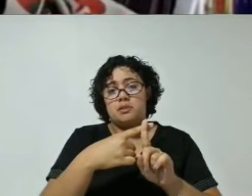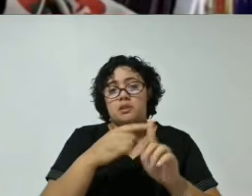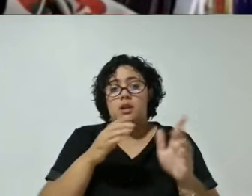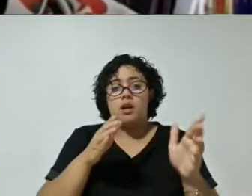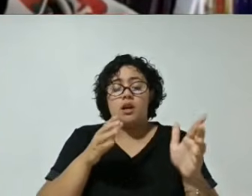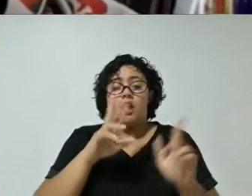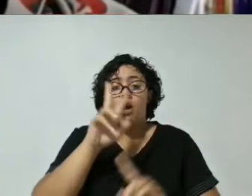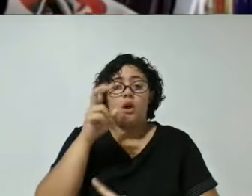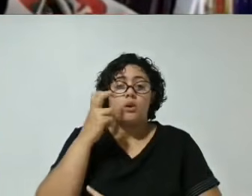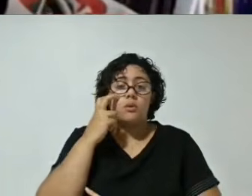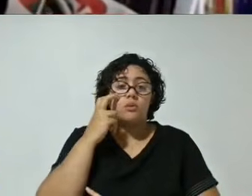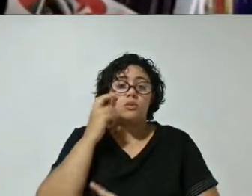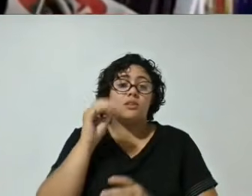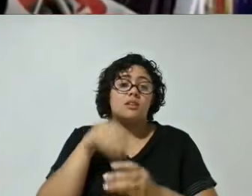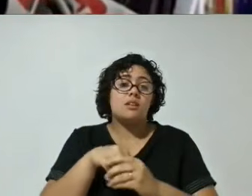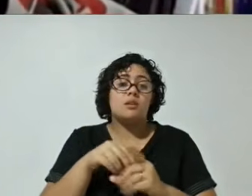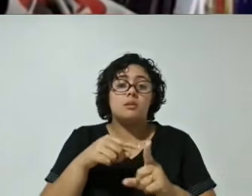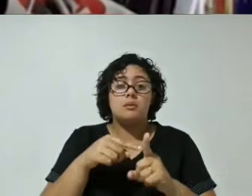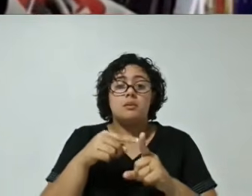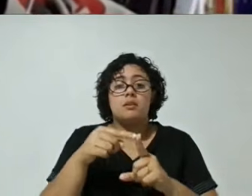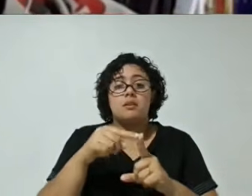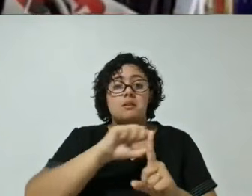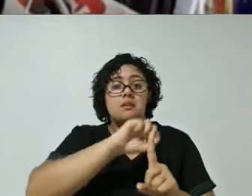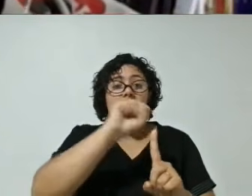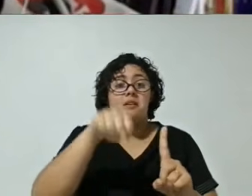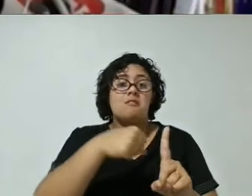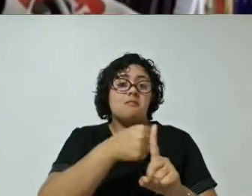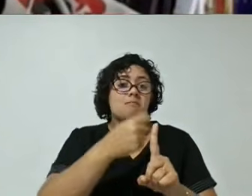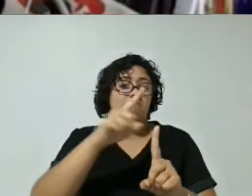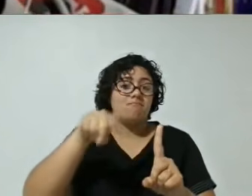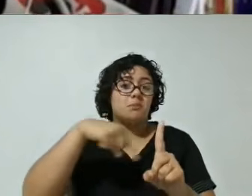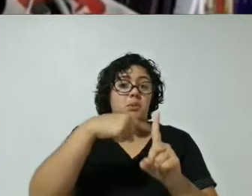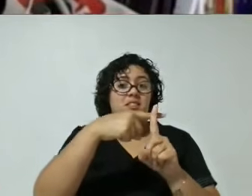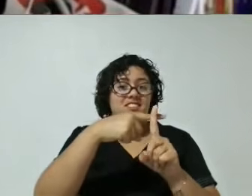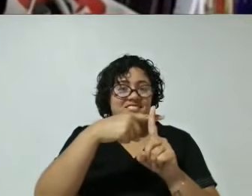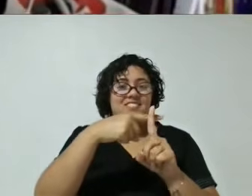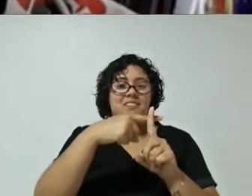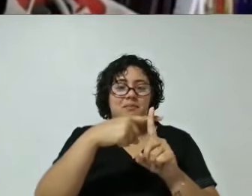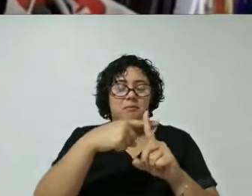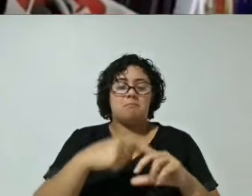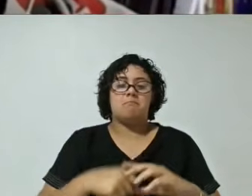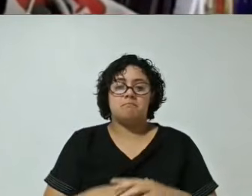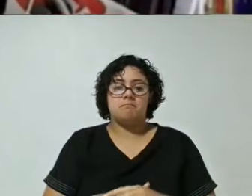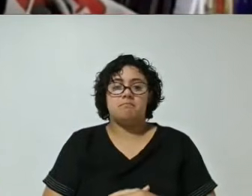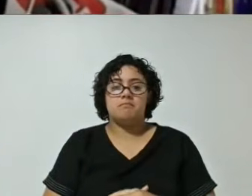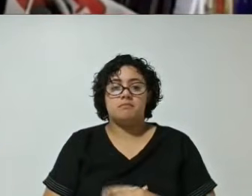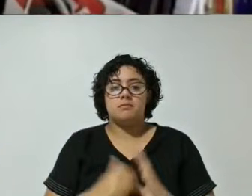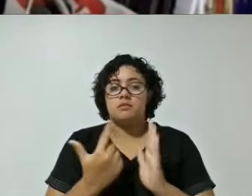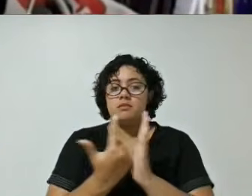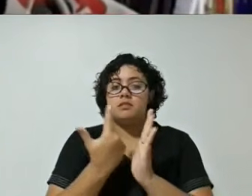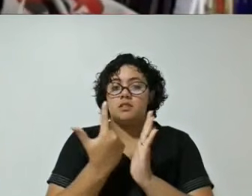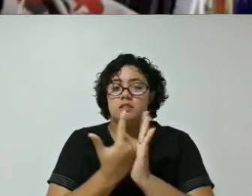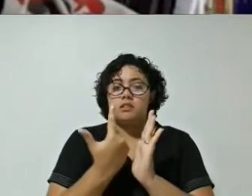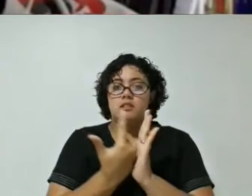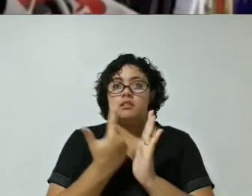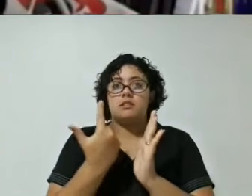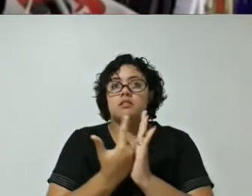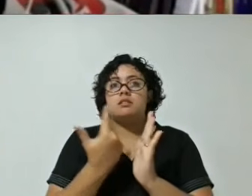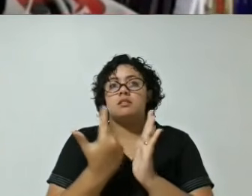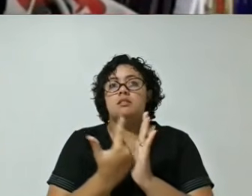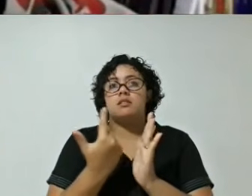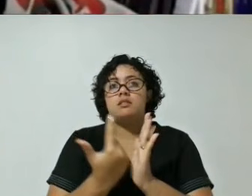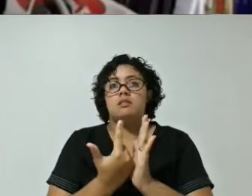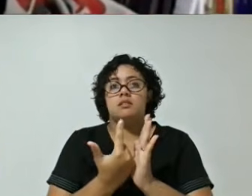bairro. E realmente isso Aham. impactou positivamente, né? O livro, né? O livro não estava